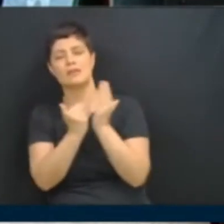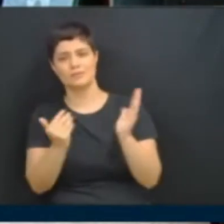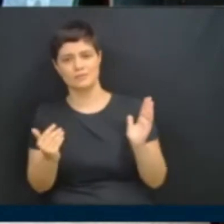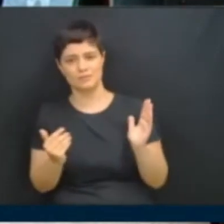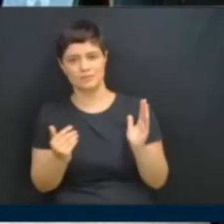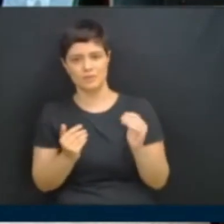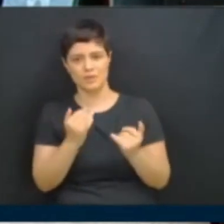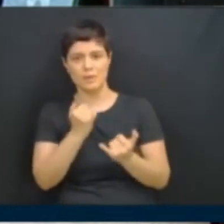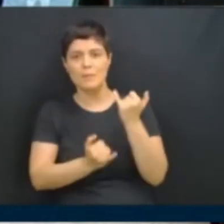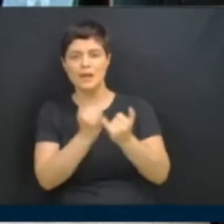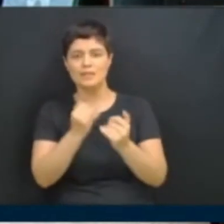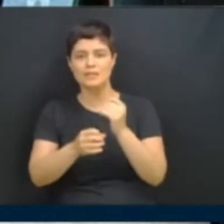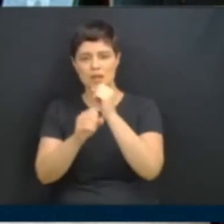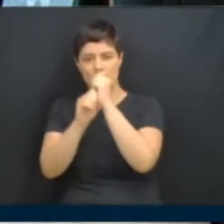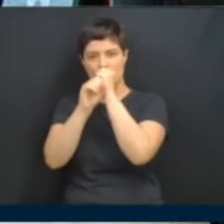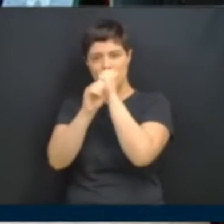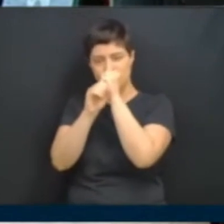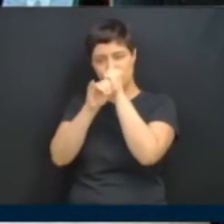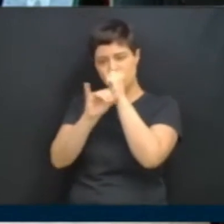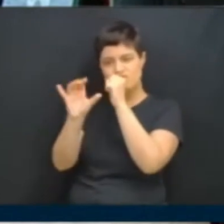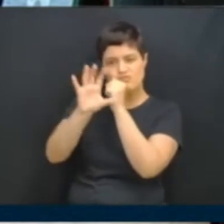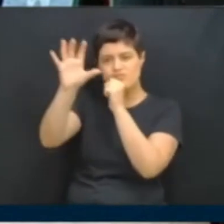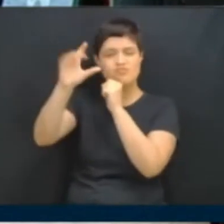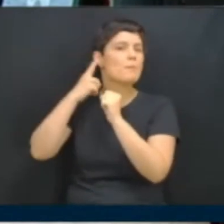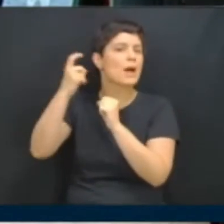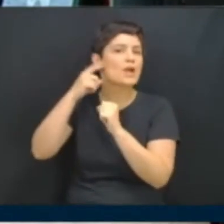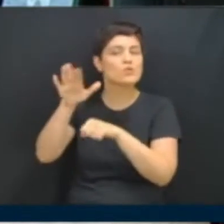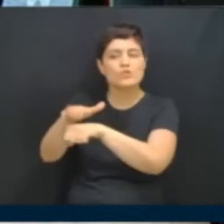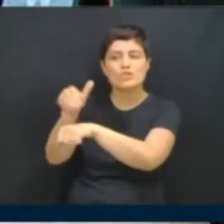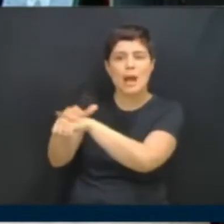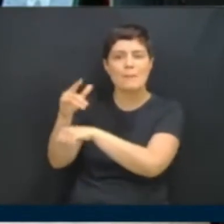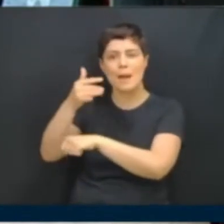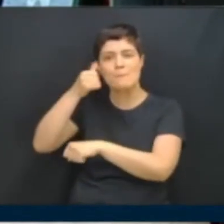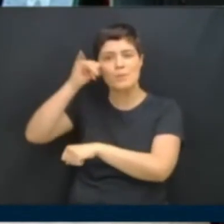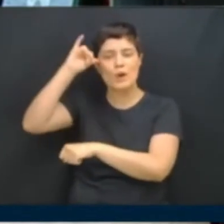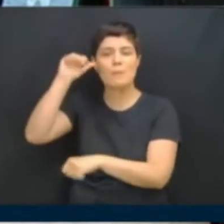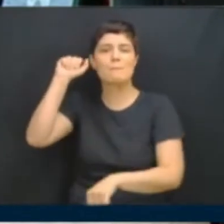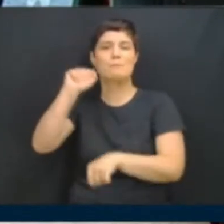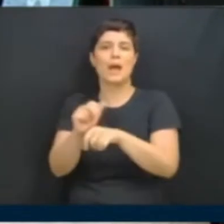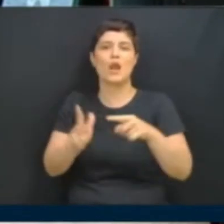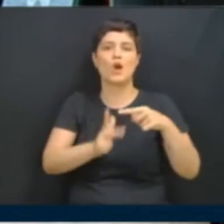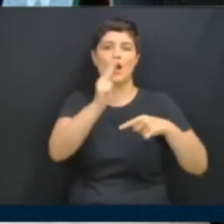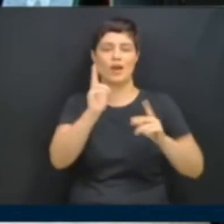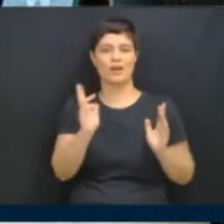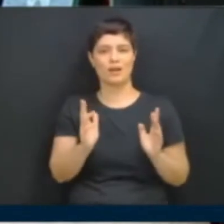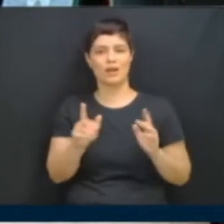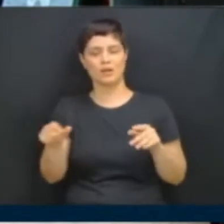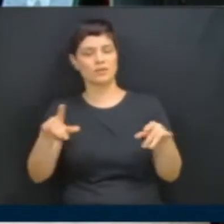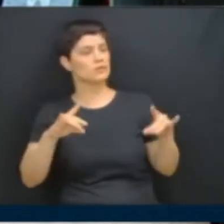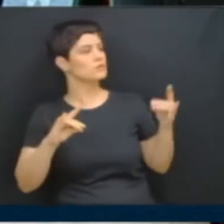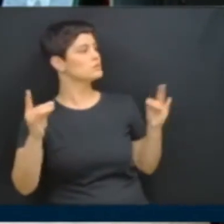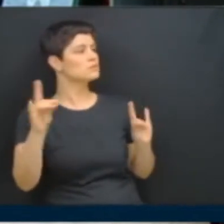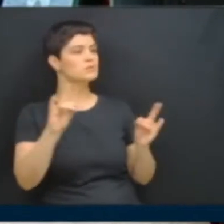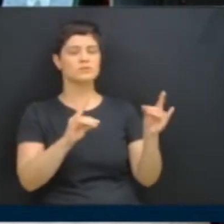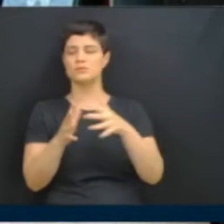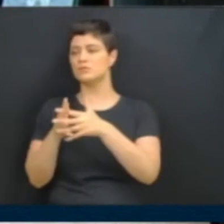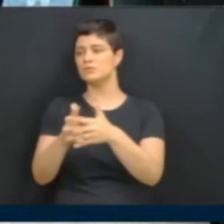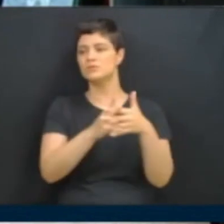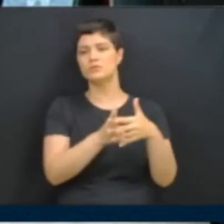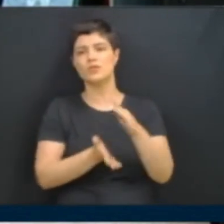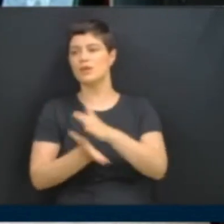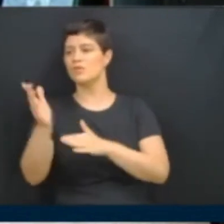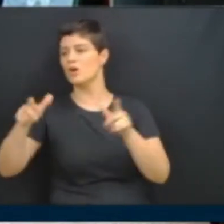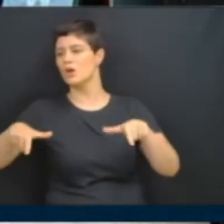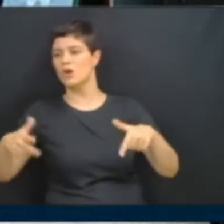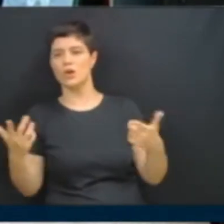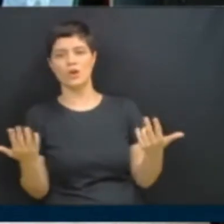berrante tocar, ou seja, não sabe para onde ir. Perderam o sentido. E tudo isso hoje, Renato, é tema